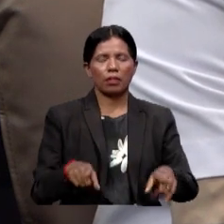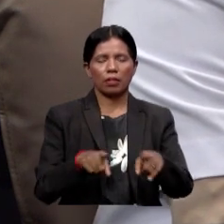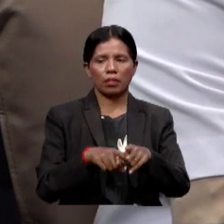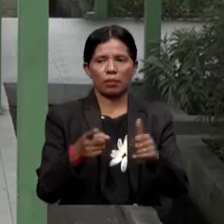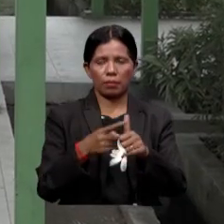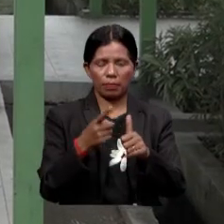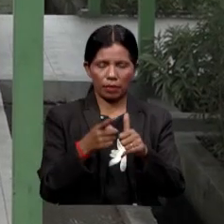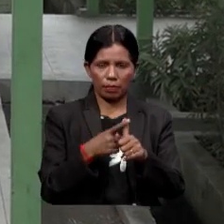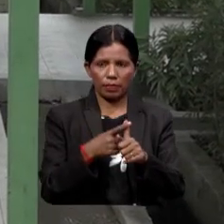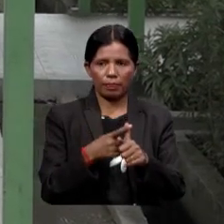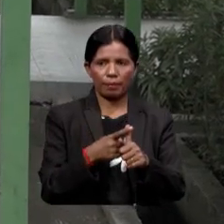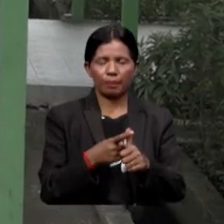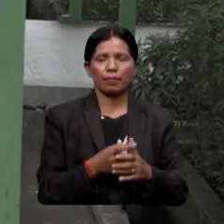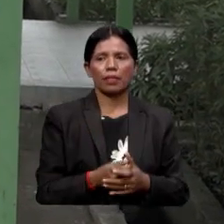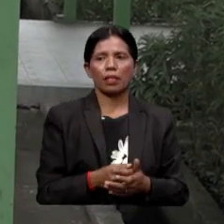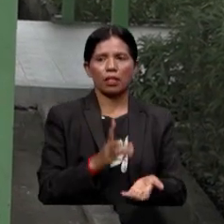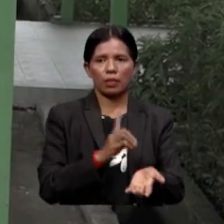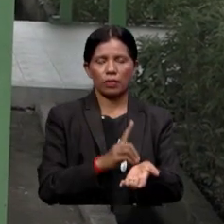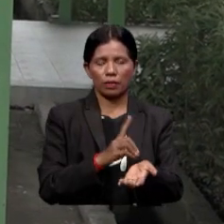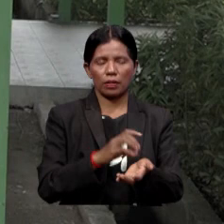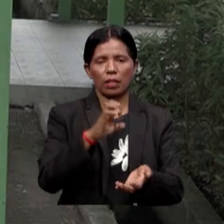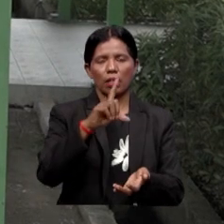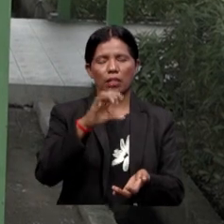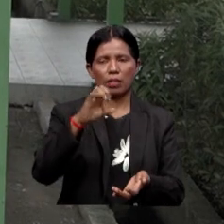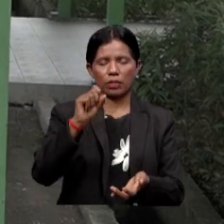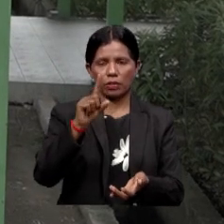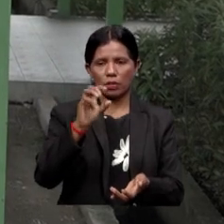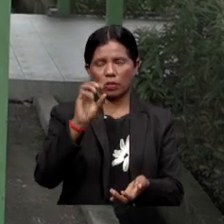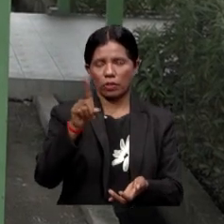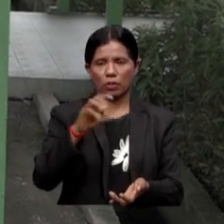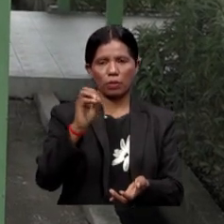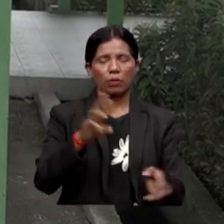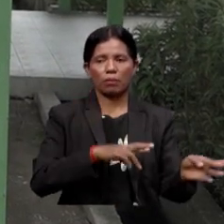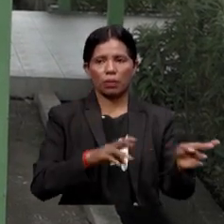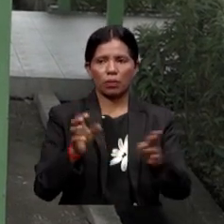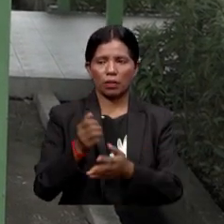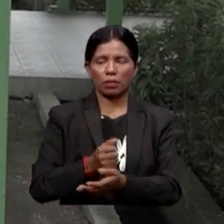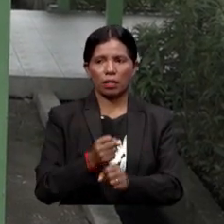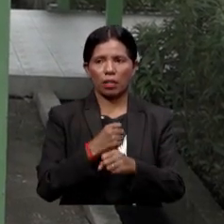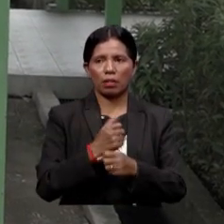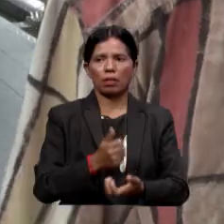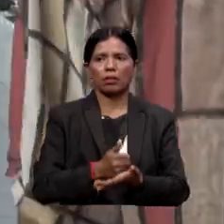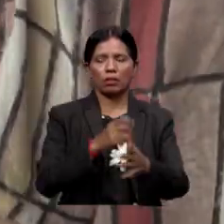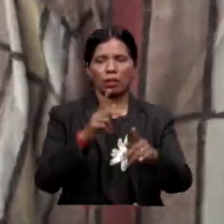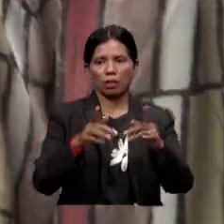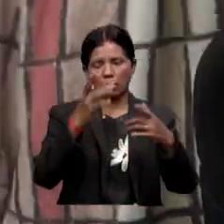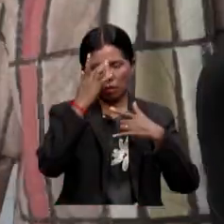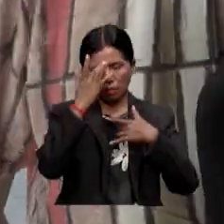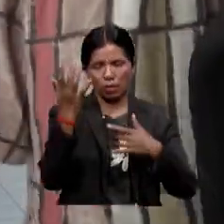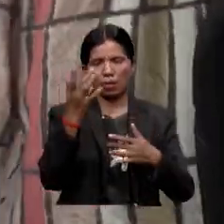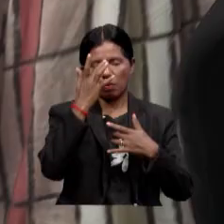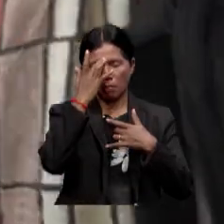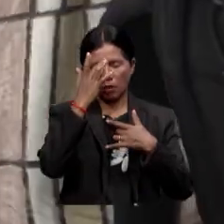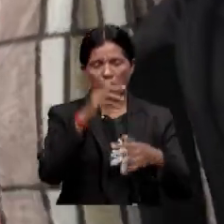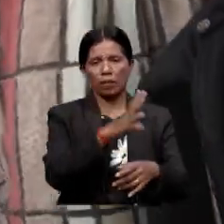uma próstata. Além de né, Dr. Elisório Mosatutan, ser pronto a tuhalo atendimento para paciente sira nebe sofre